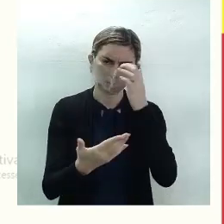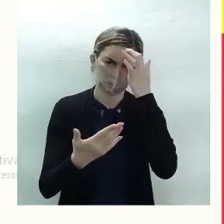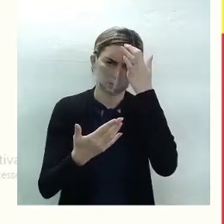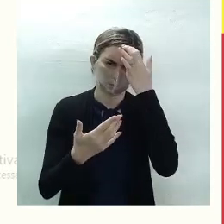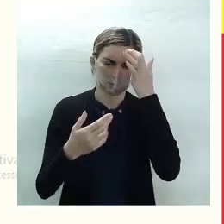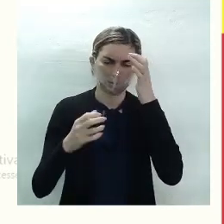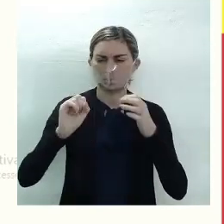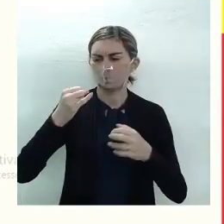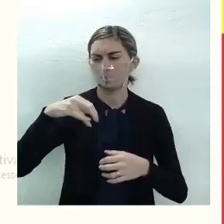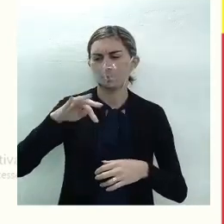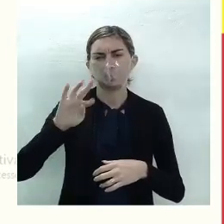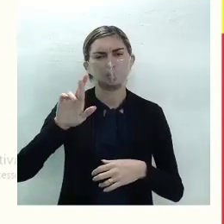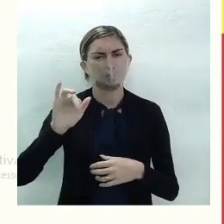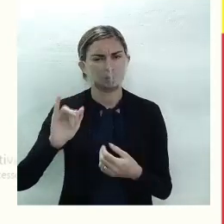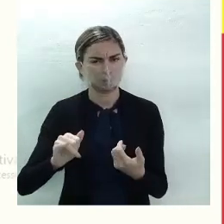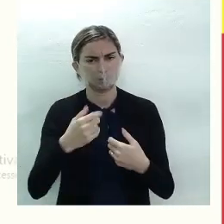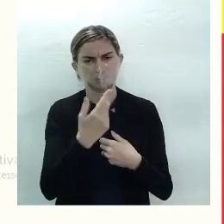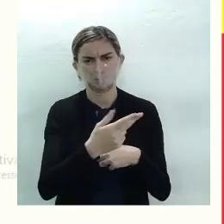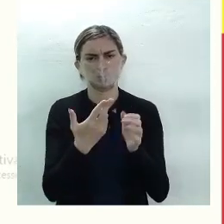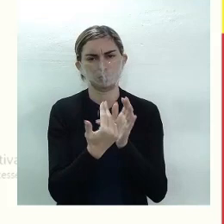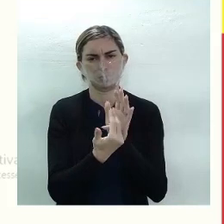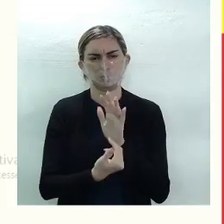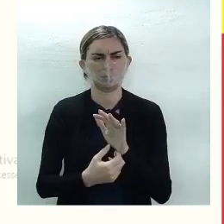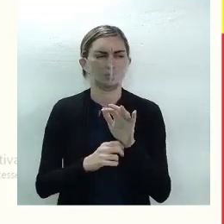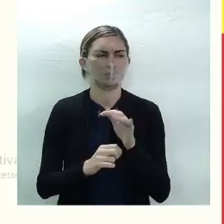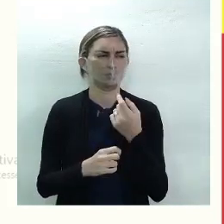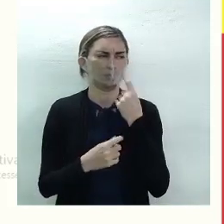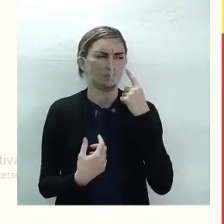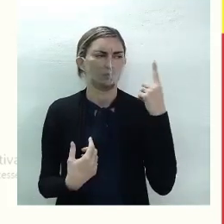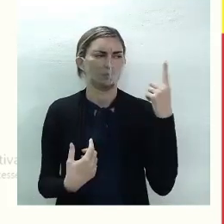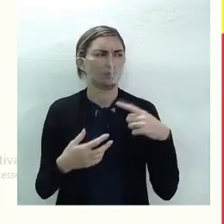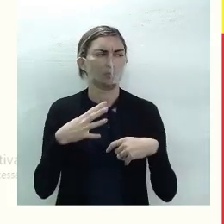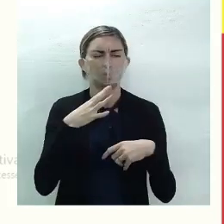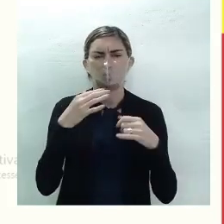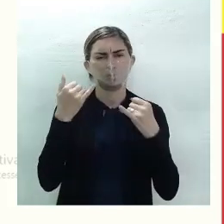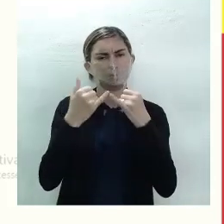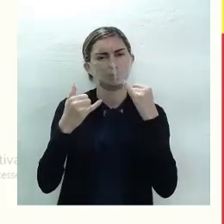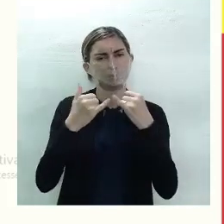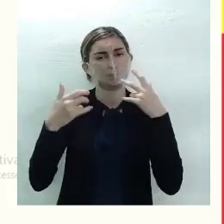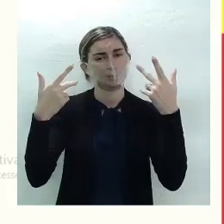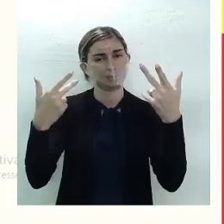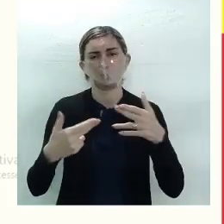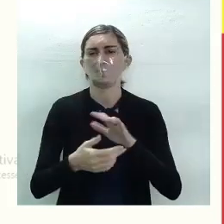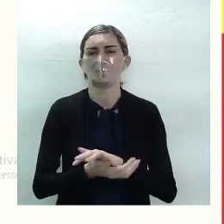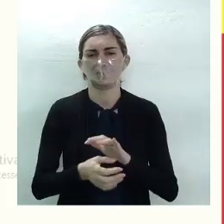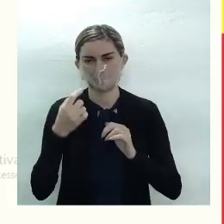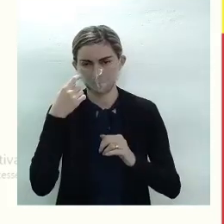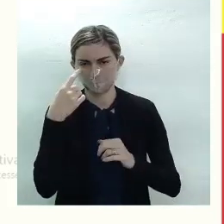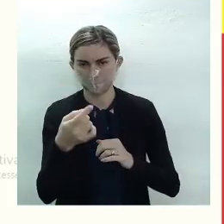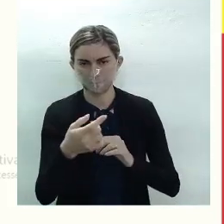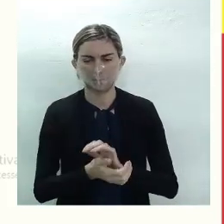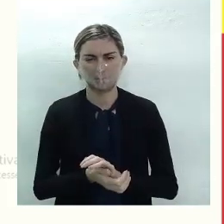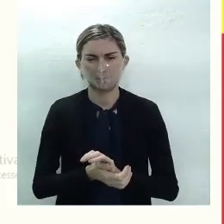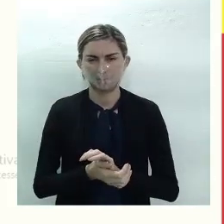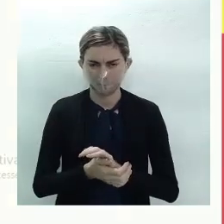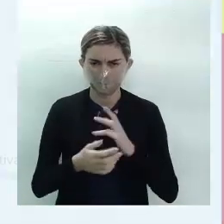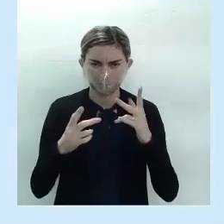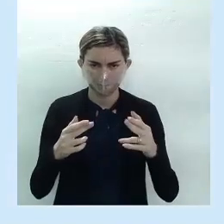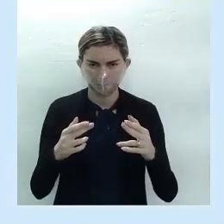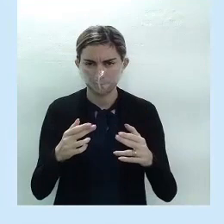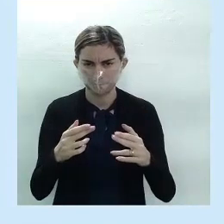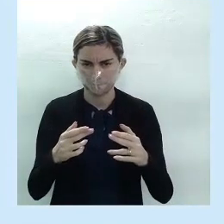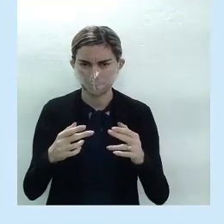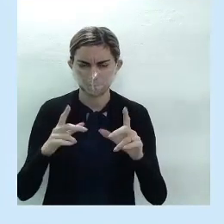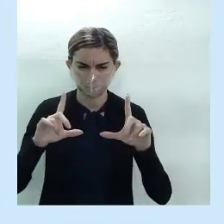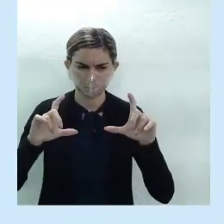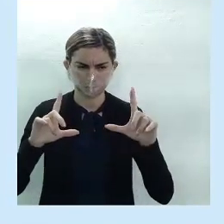o simétrico dessa imagem, que é, olha aí, chega coincide, ó, com os pontos. Então, ó, veja aqui